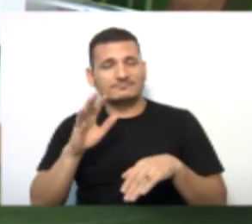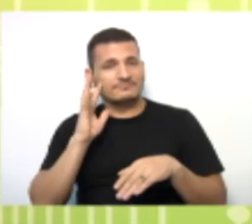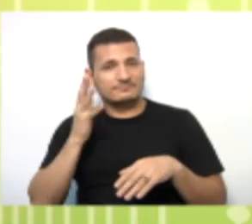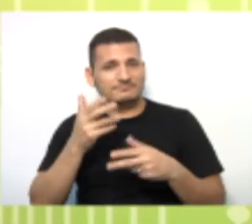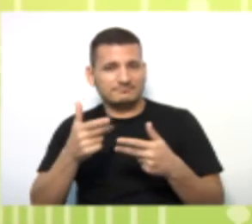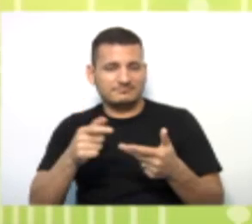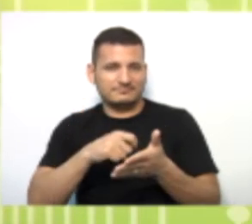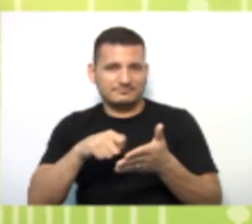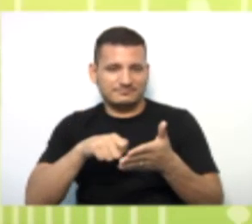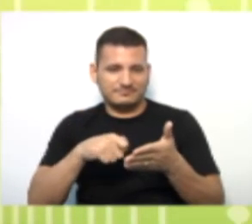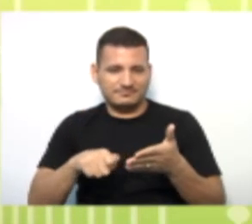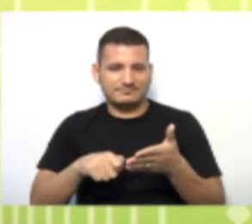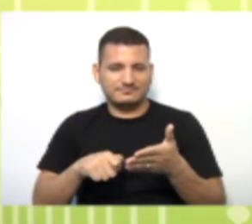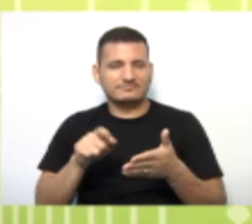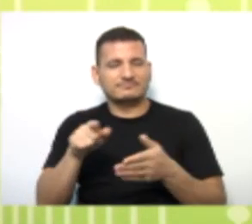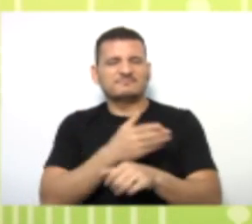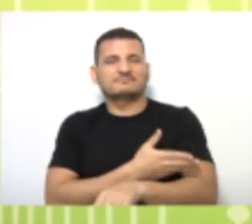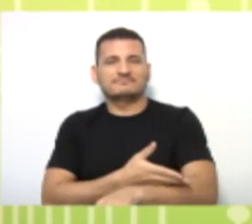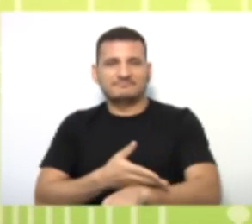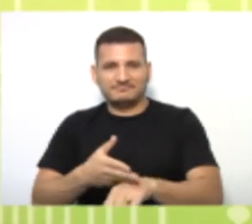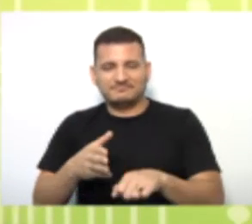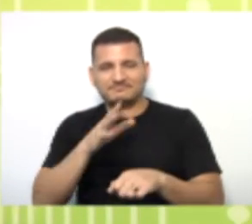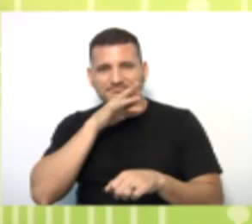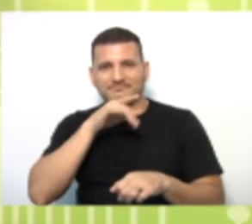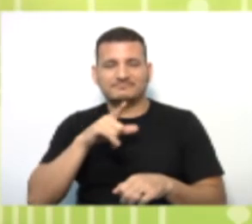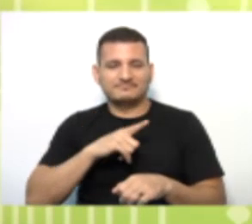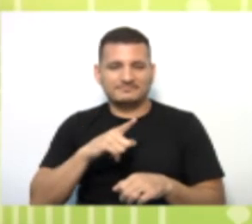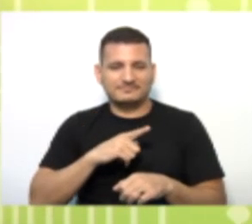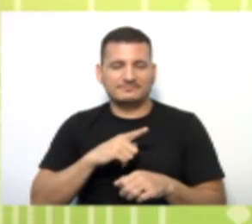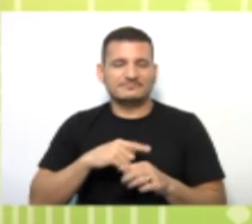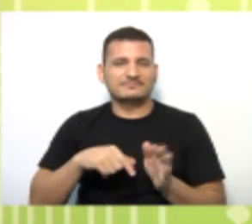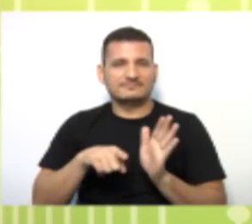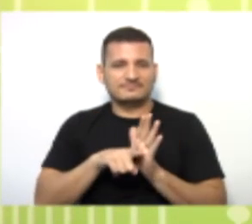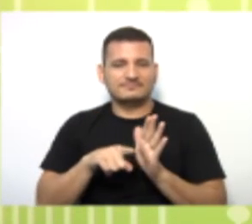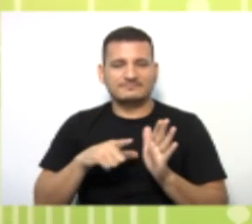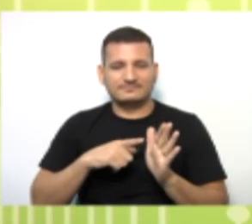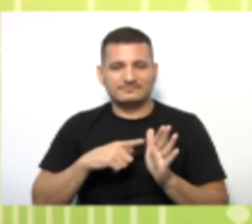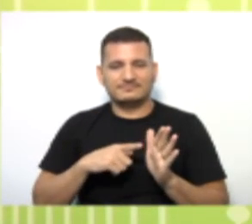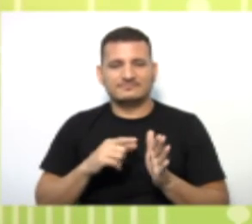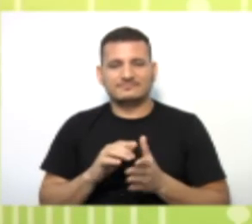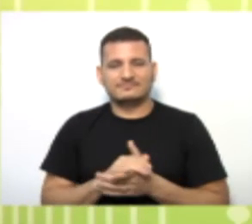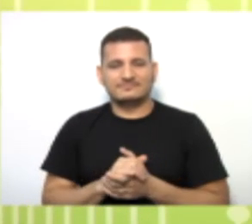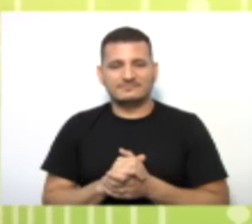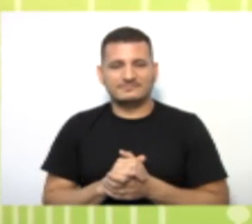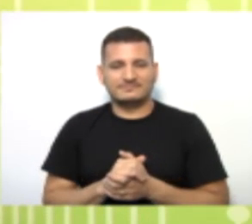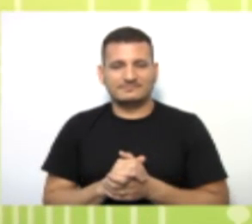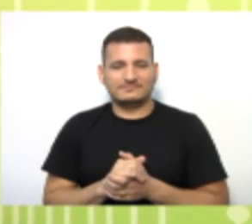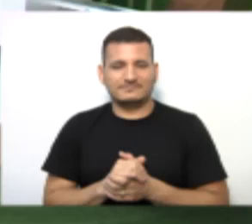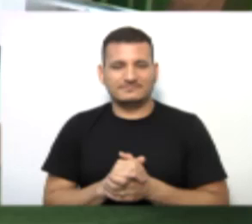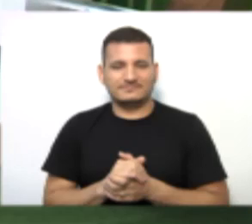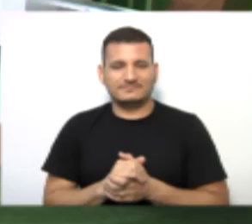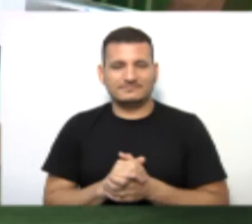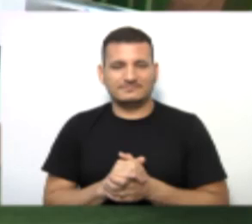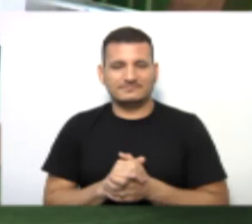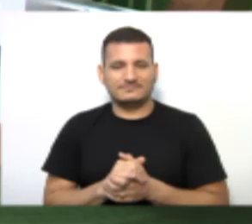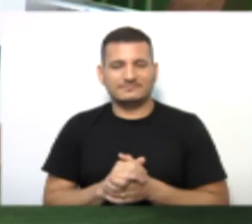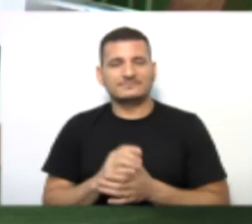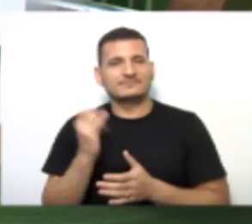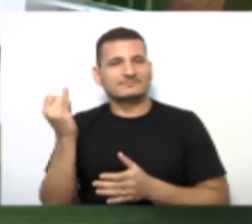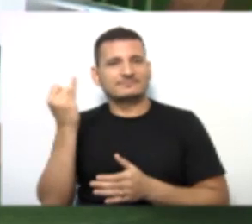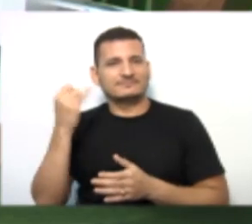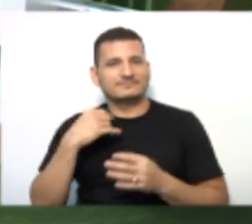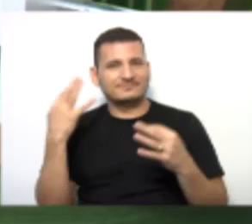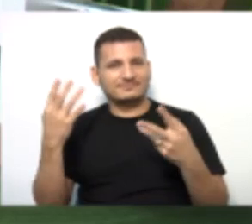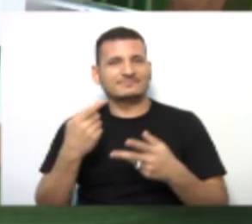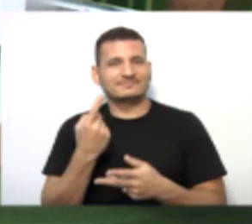coisas na mão. E isso gera um mau costume muito grande. Mas a gente está indo nesse rumo e está disparado, né, professor? O importante é que todos nós vamos saber